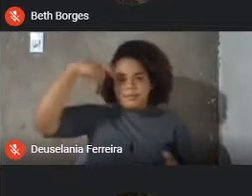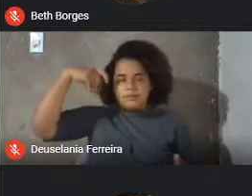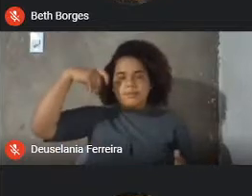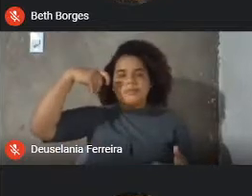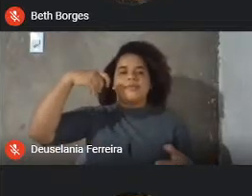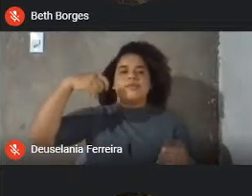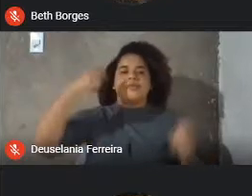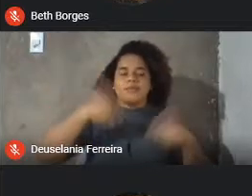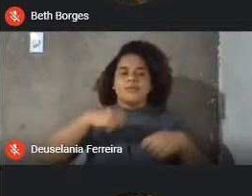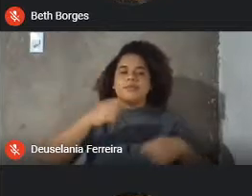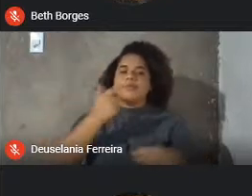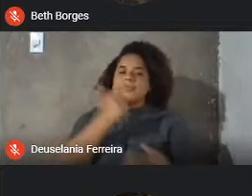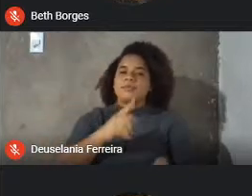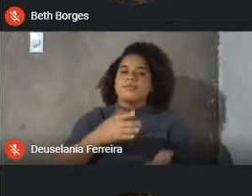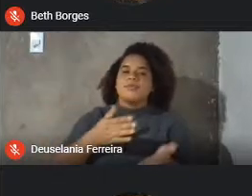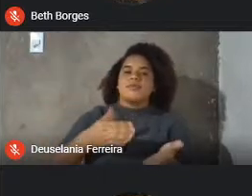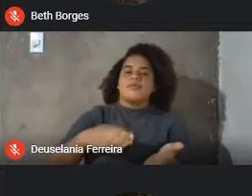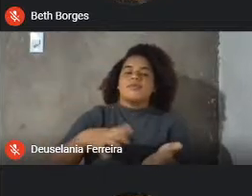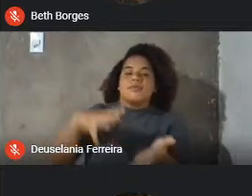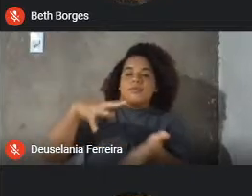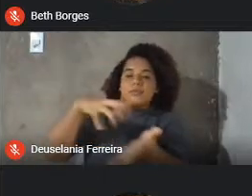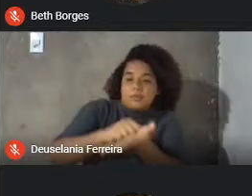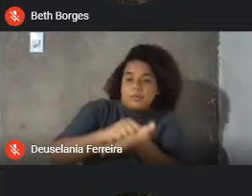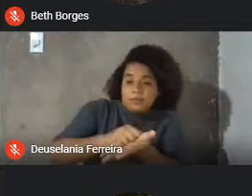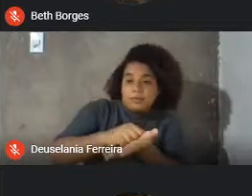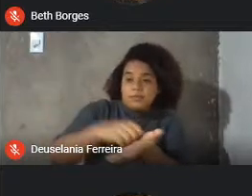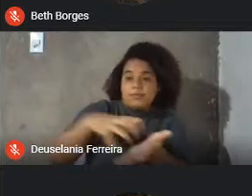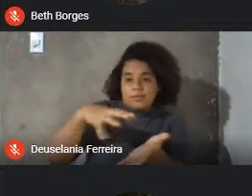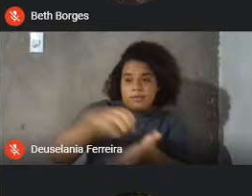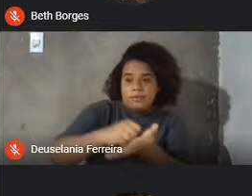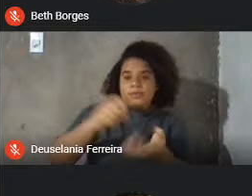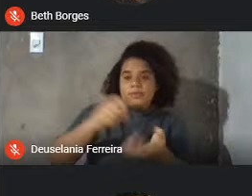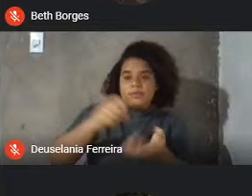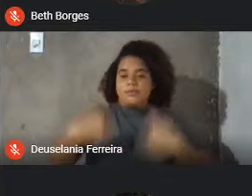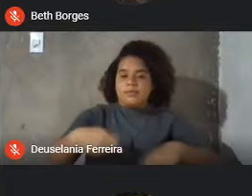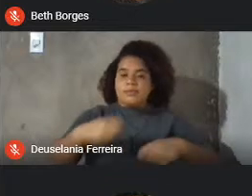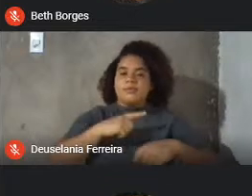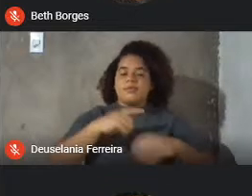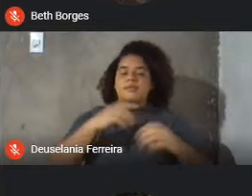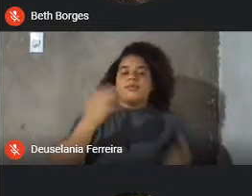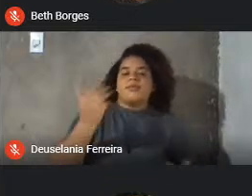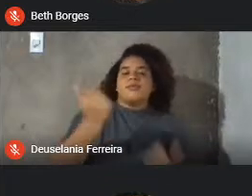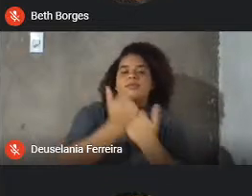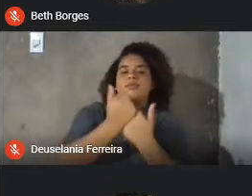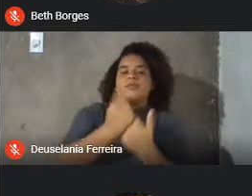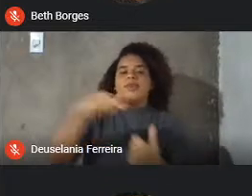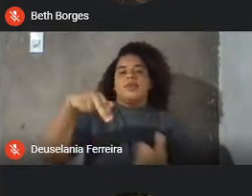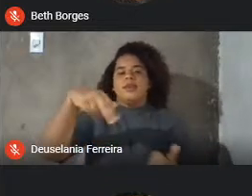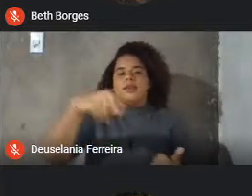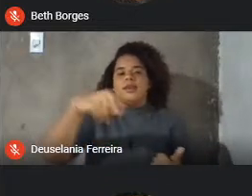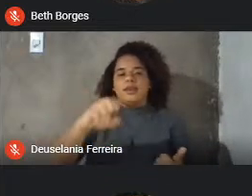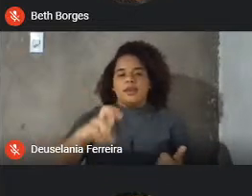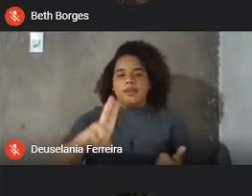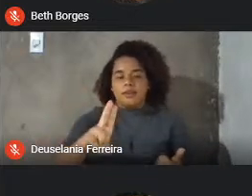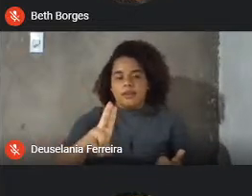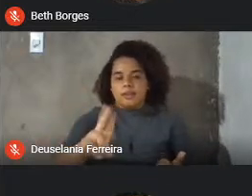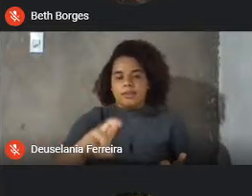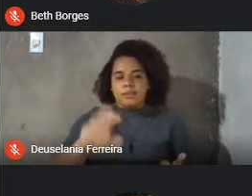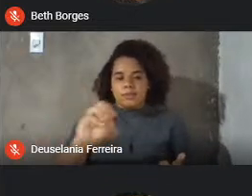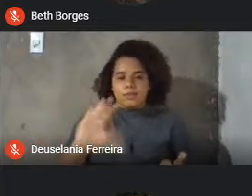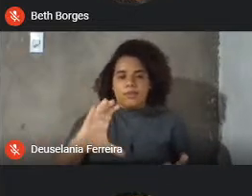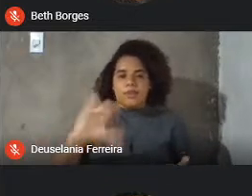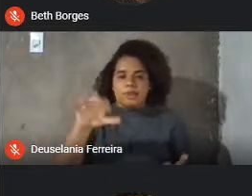consolidar, precisa do apoio das neurociências. Por quê? porque através delas